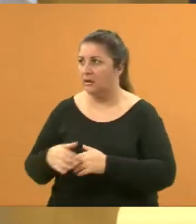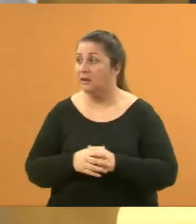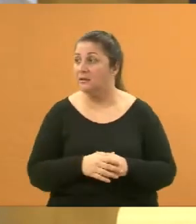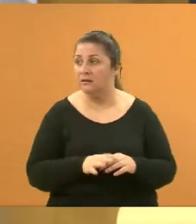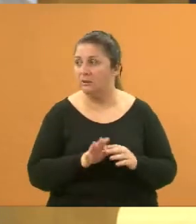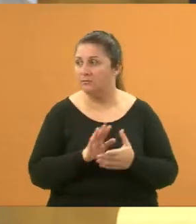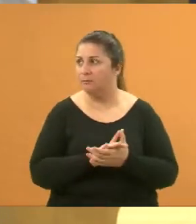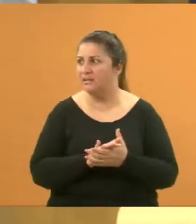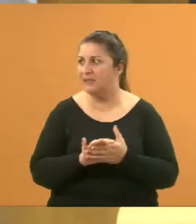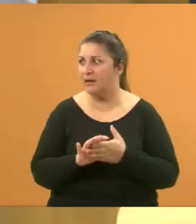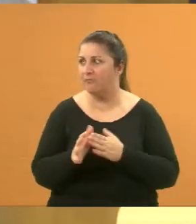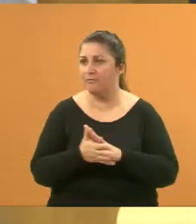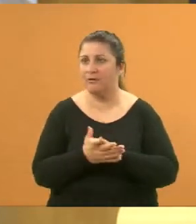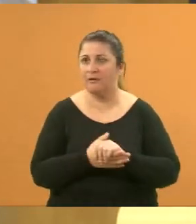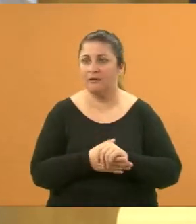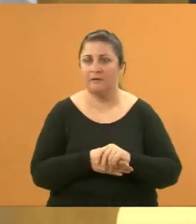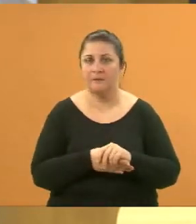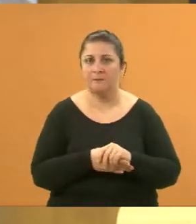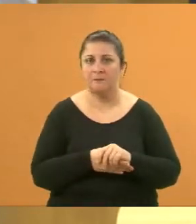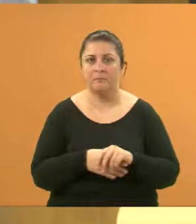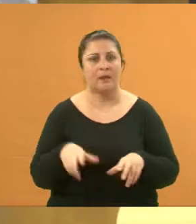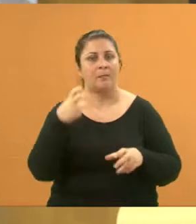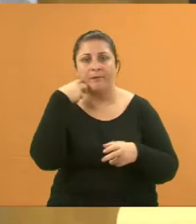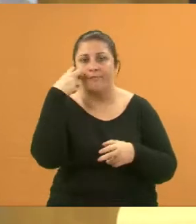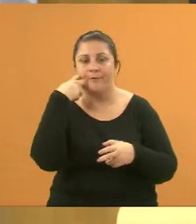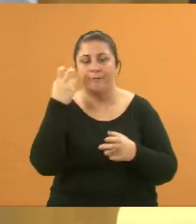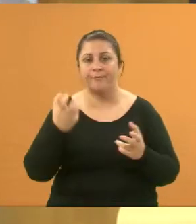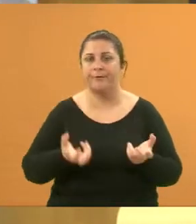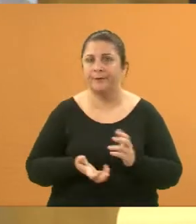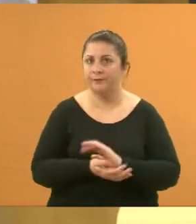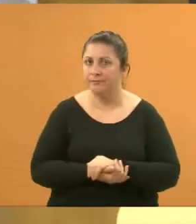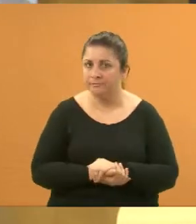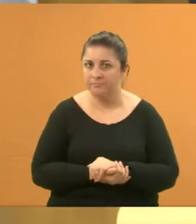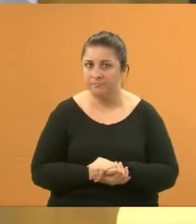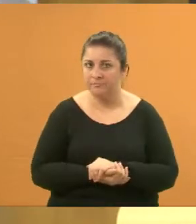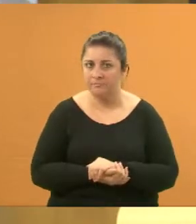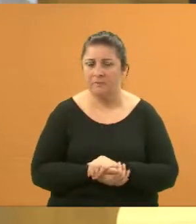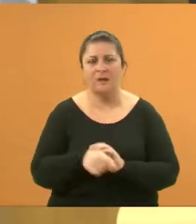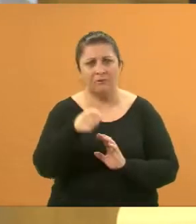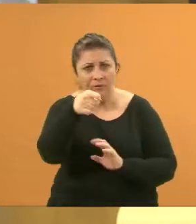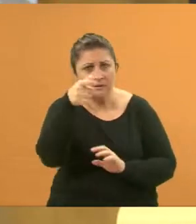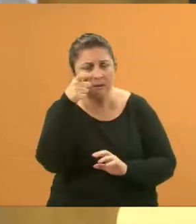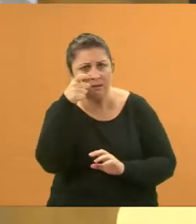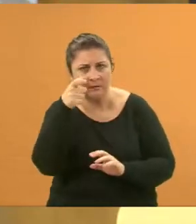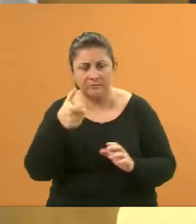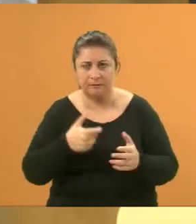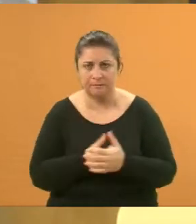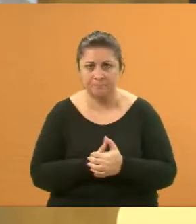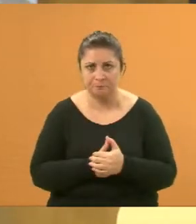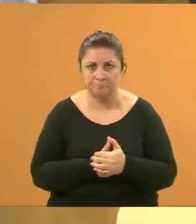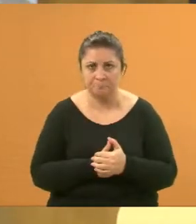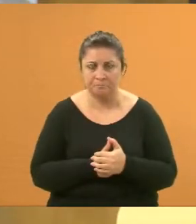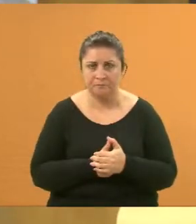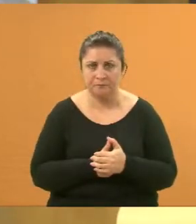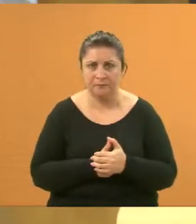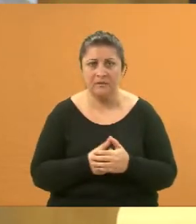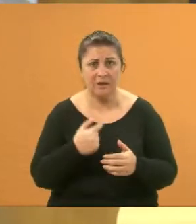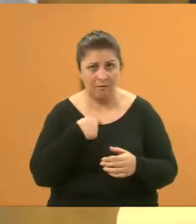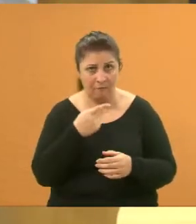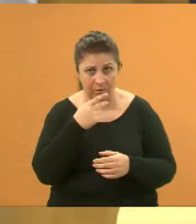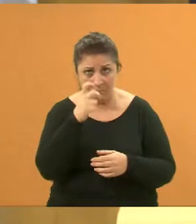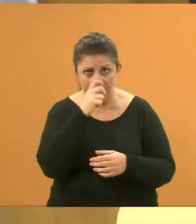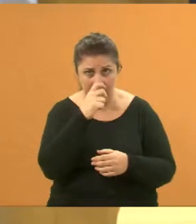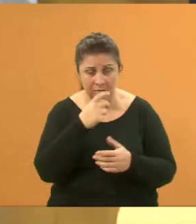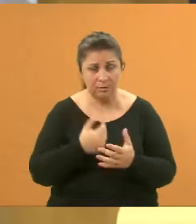Vergonha, gente. É uma vergonha isso. Você que está me assistindo e me acompanhando, veja comigo, eu estou falando